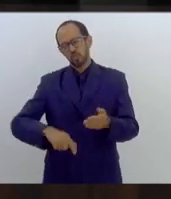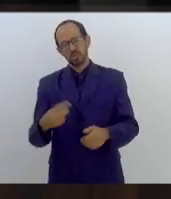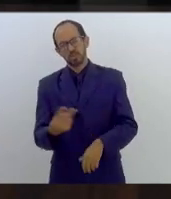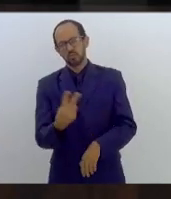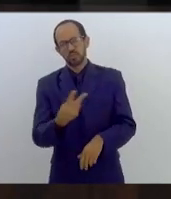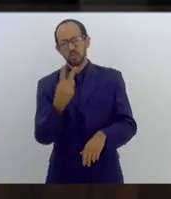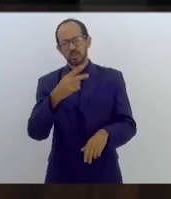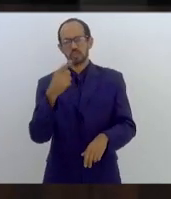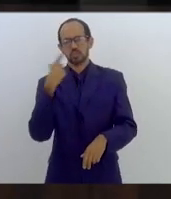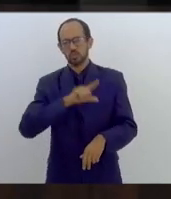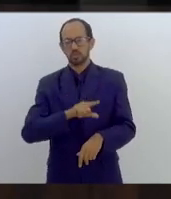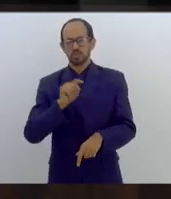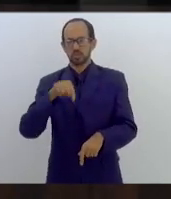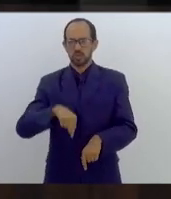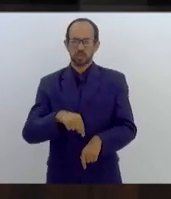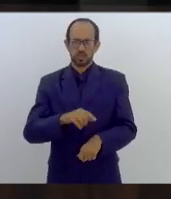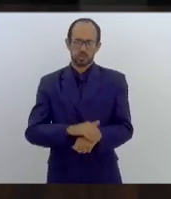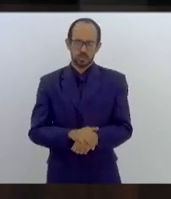conseguimos aqui,